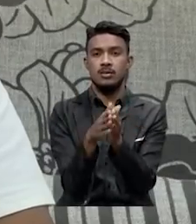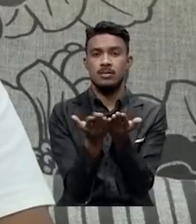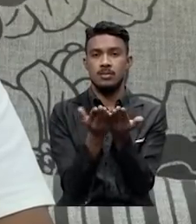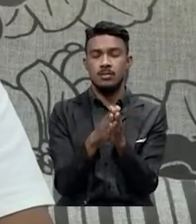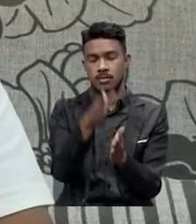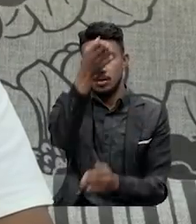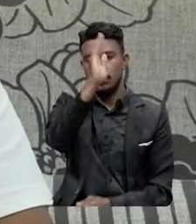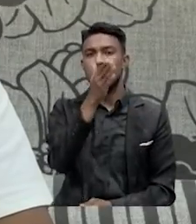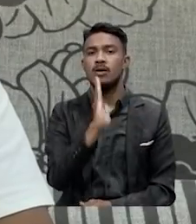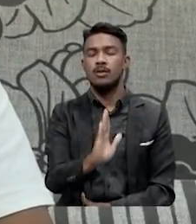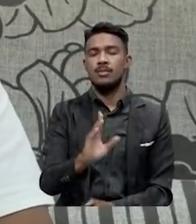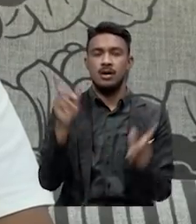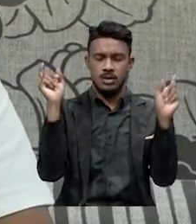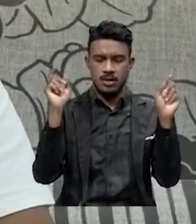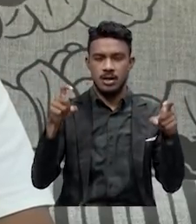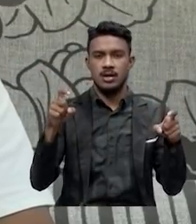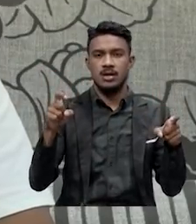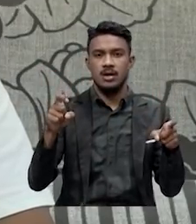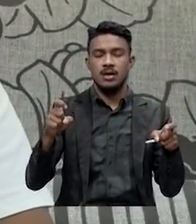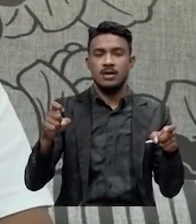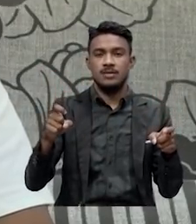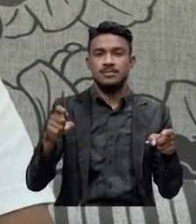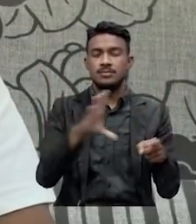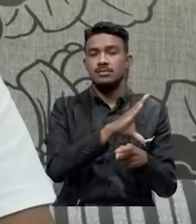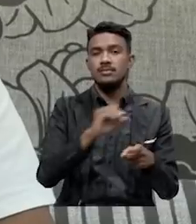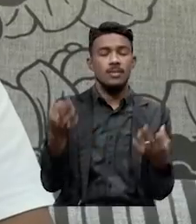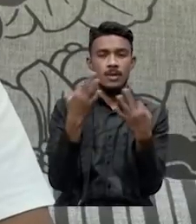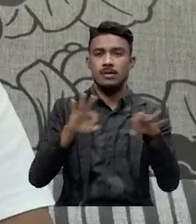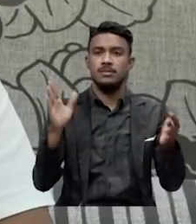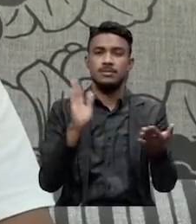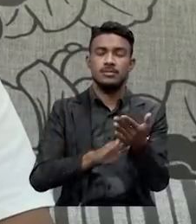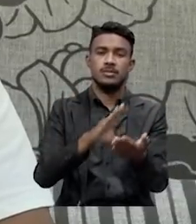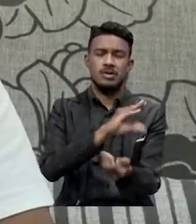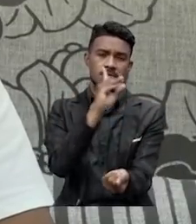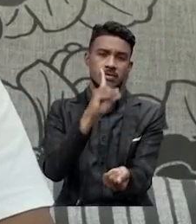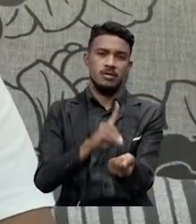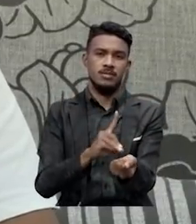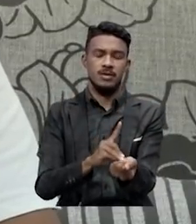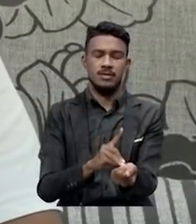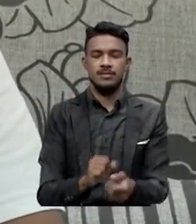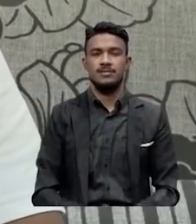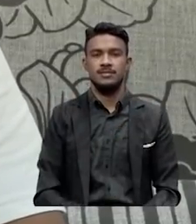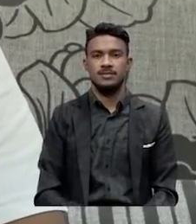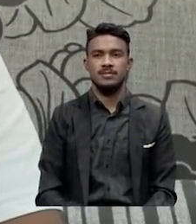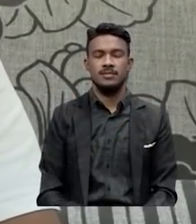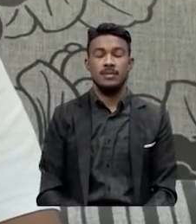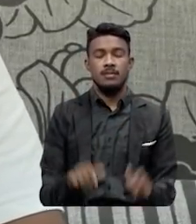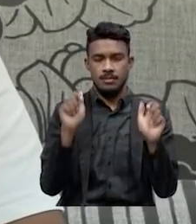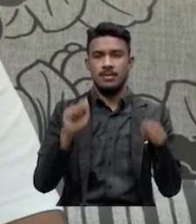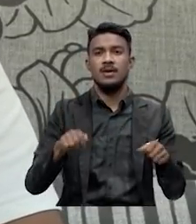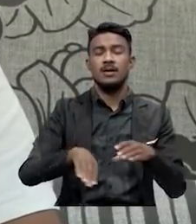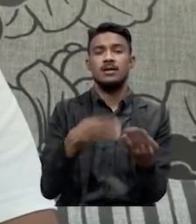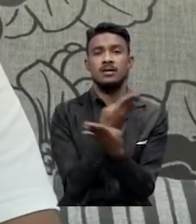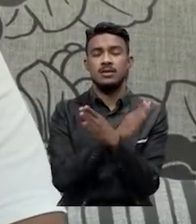pelo menos licenciatura ou mestrado, ou doutoramento. Ne per nivel saya. I hari